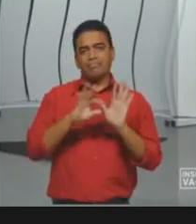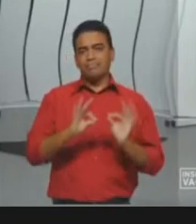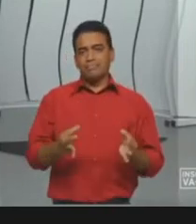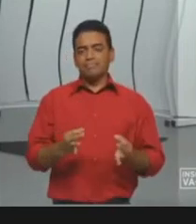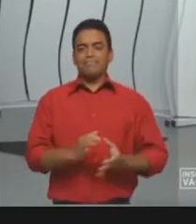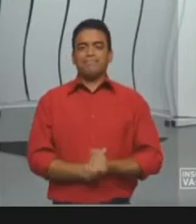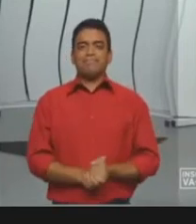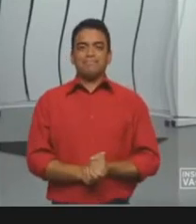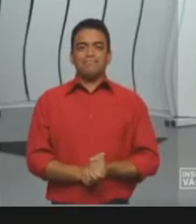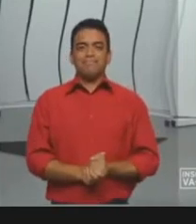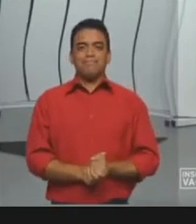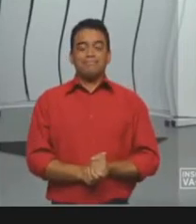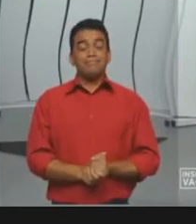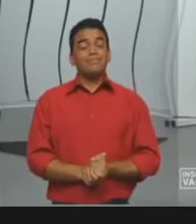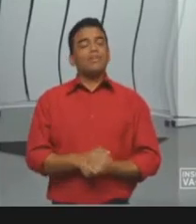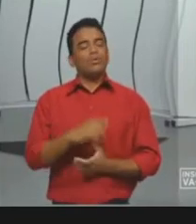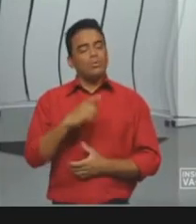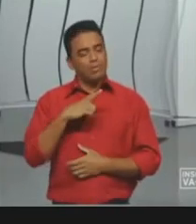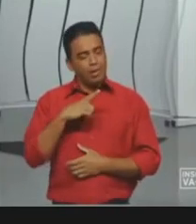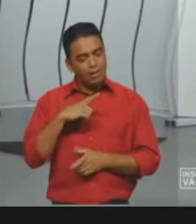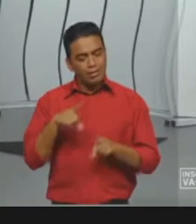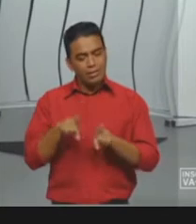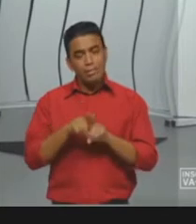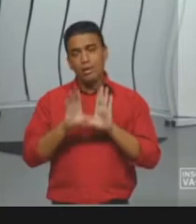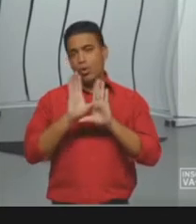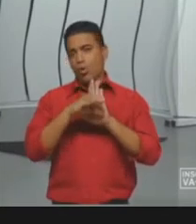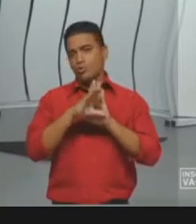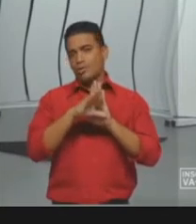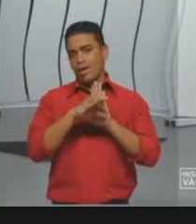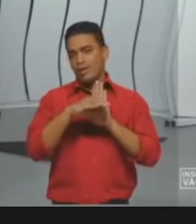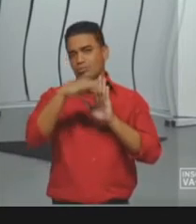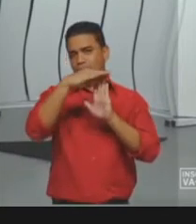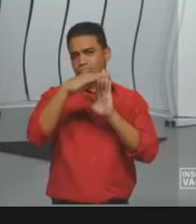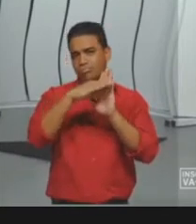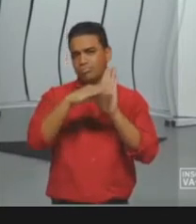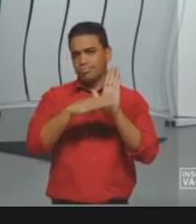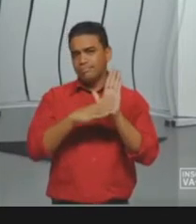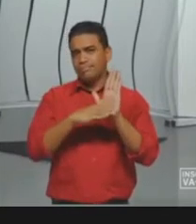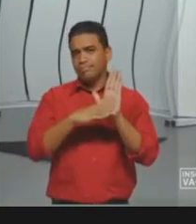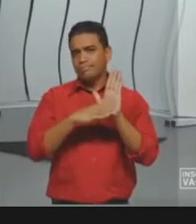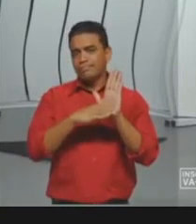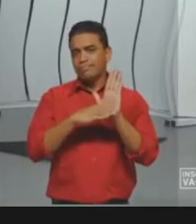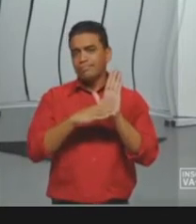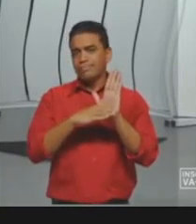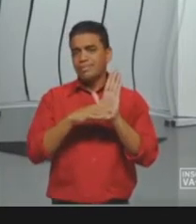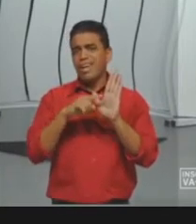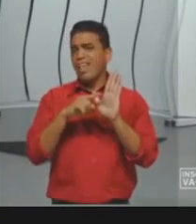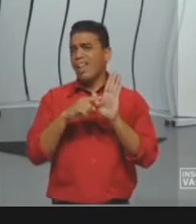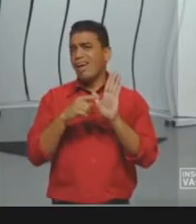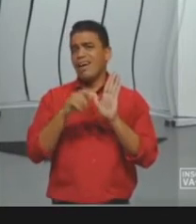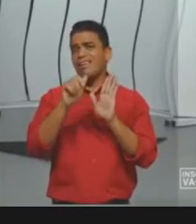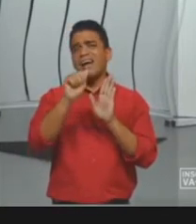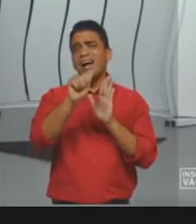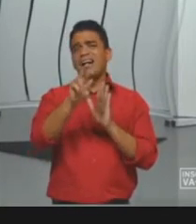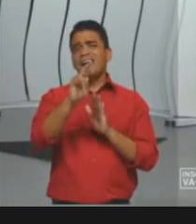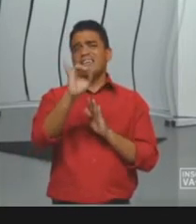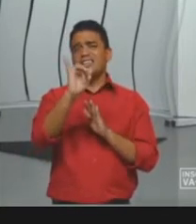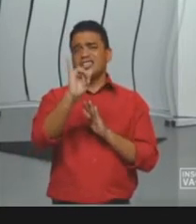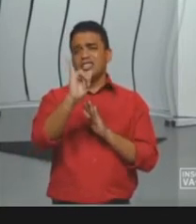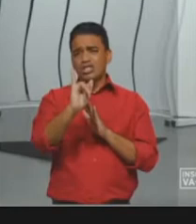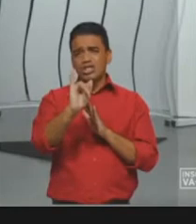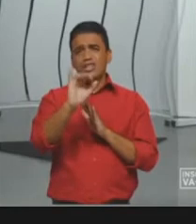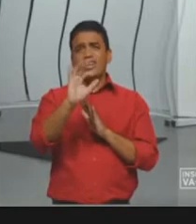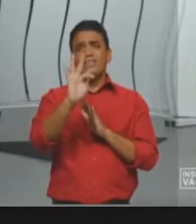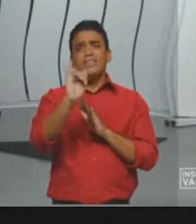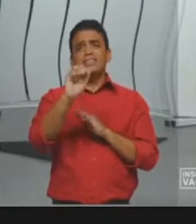Bom, e aí tem um conceito ainda dessas classificações taxonômicas que nós chamamos de classificações artificiais. E essa classificação